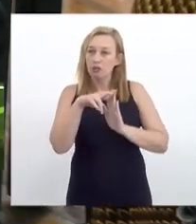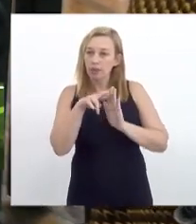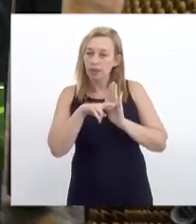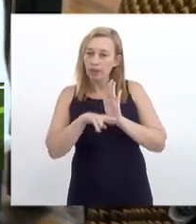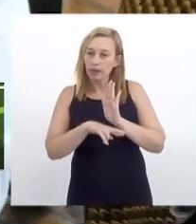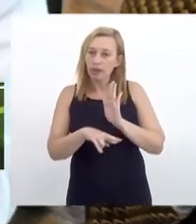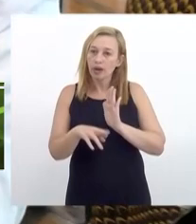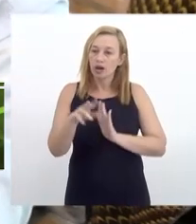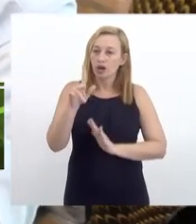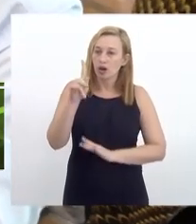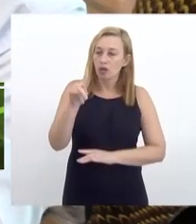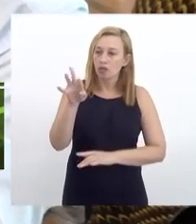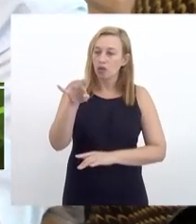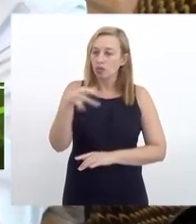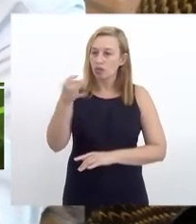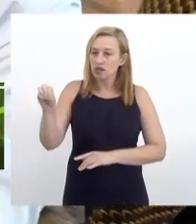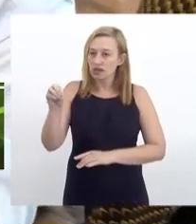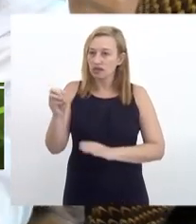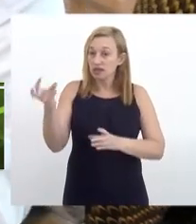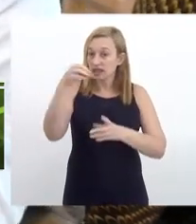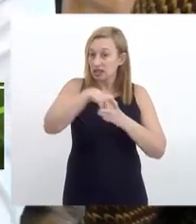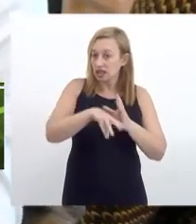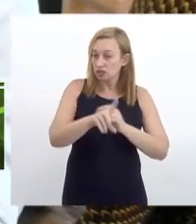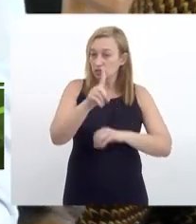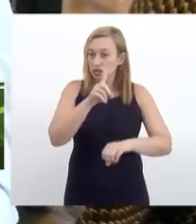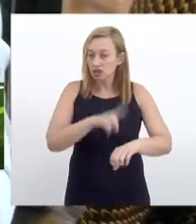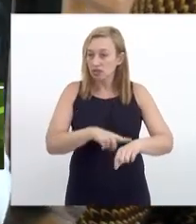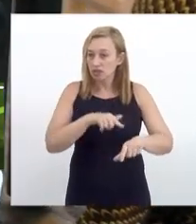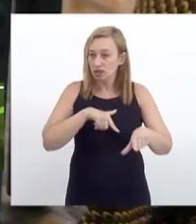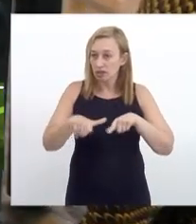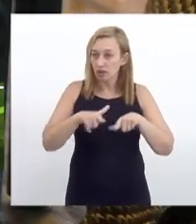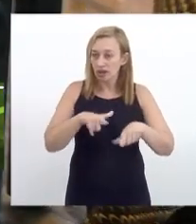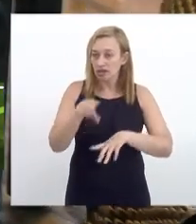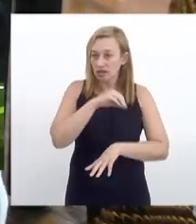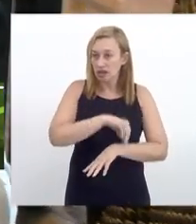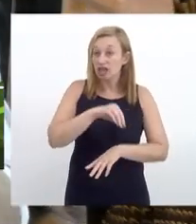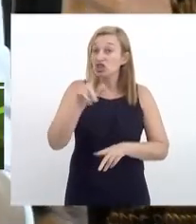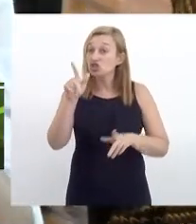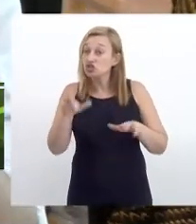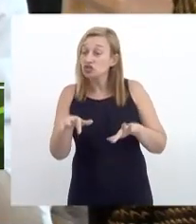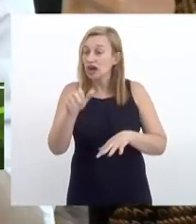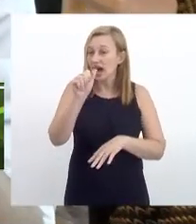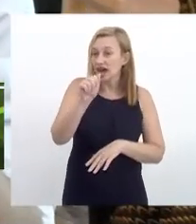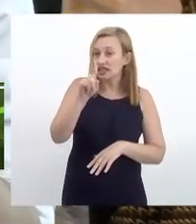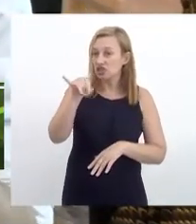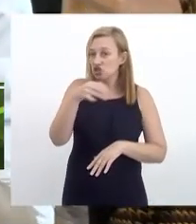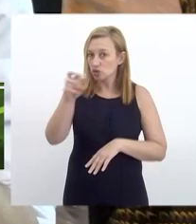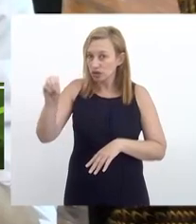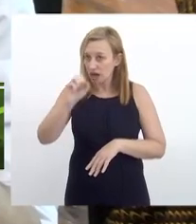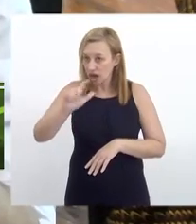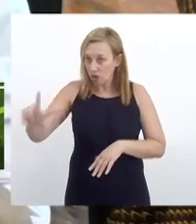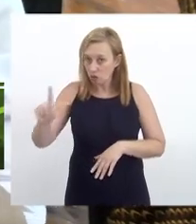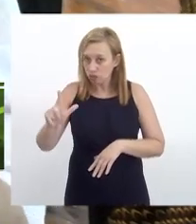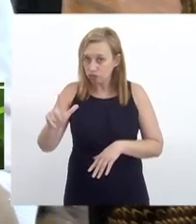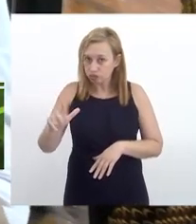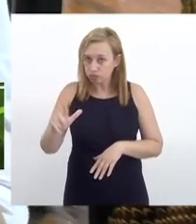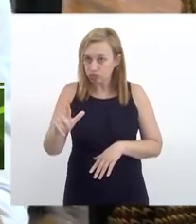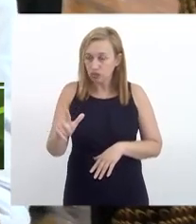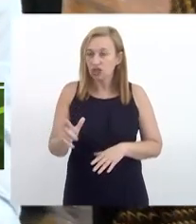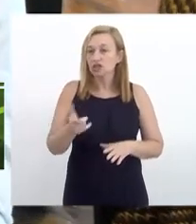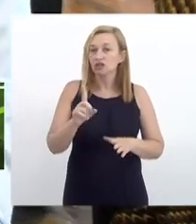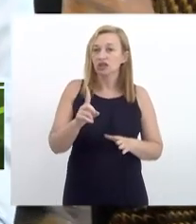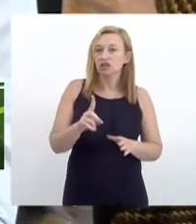Isso está dentro do plano De cargos, carreiras e salários Isso é diferente De um adicional Adicional não incide Sobre